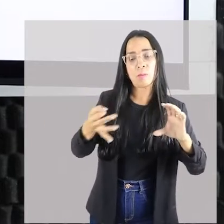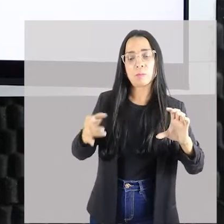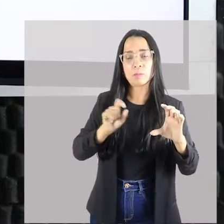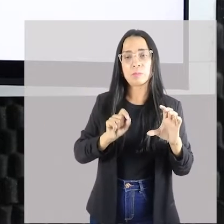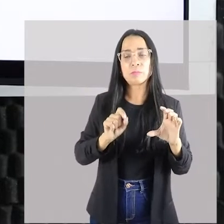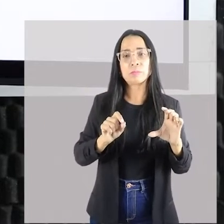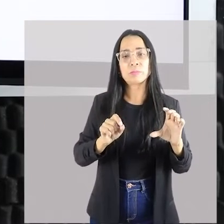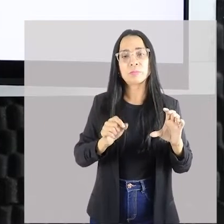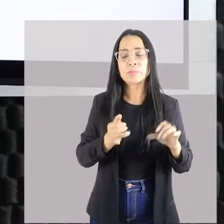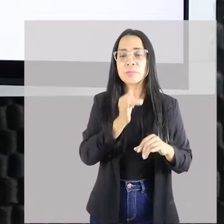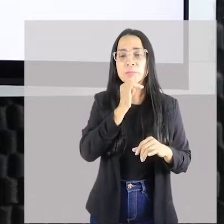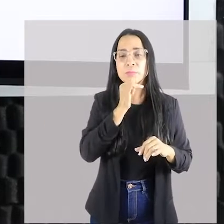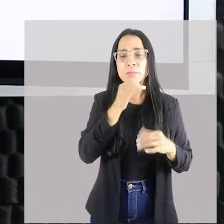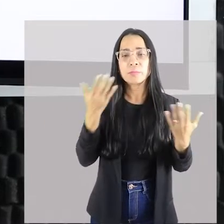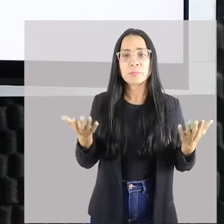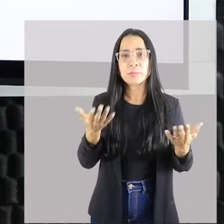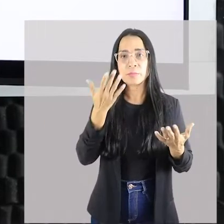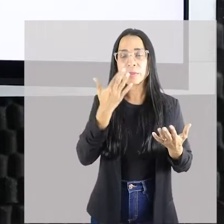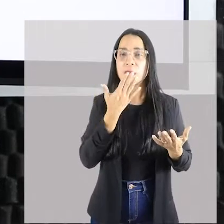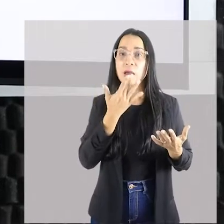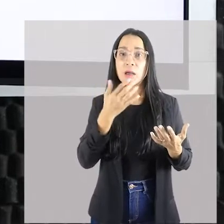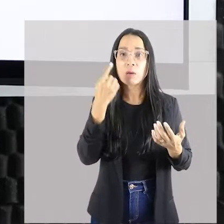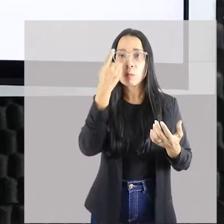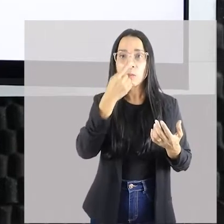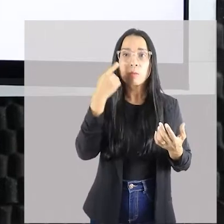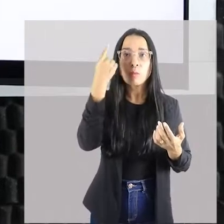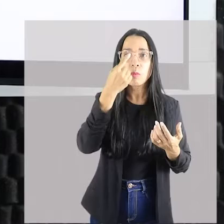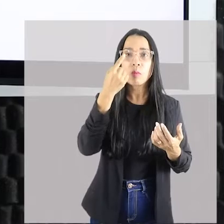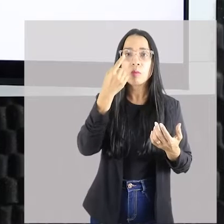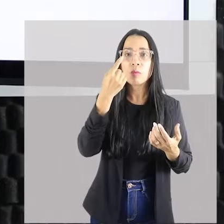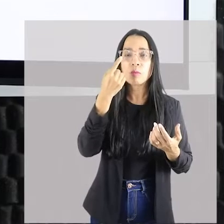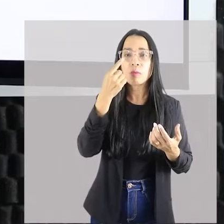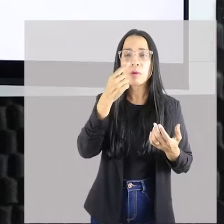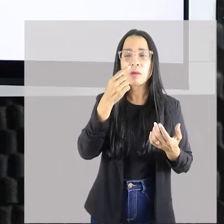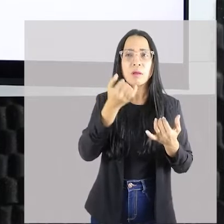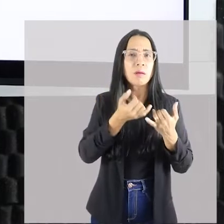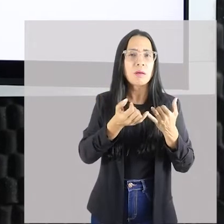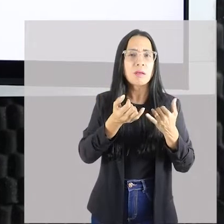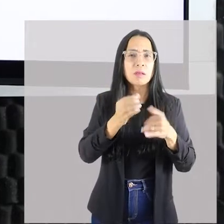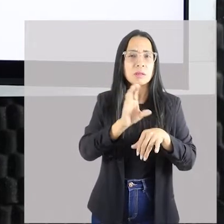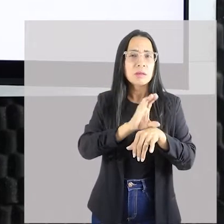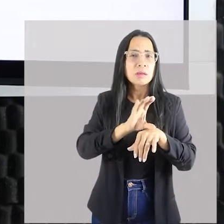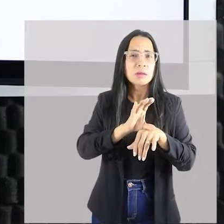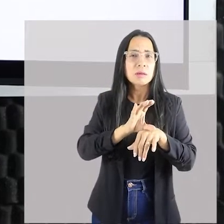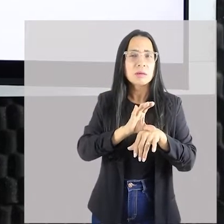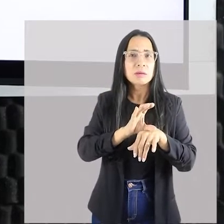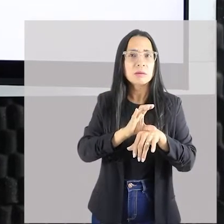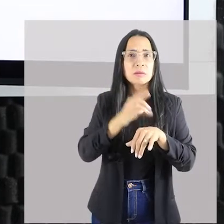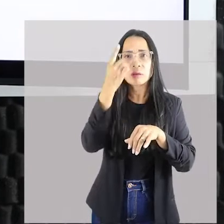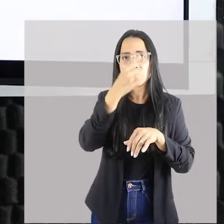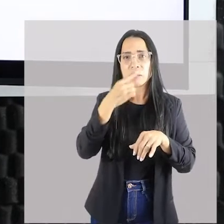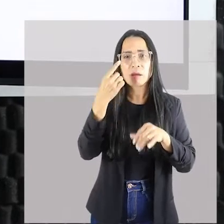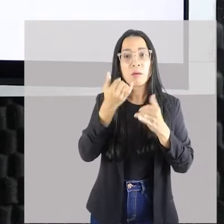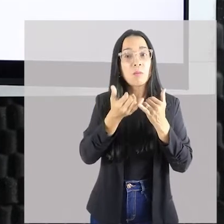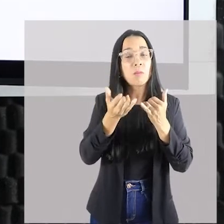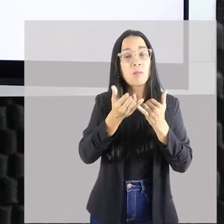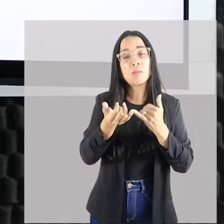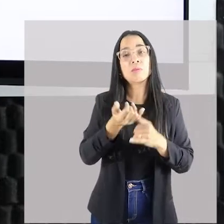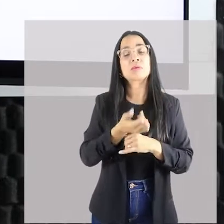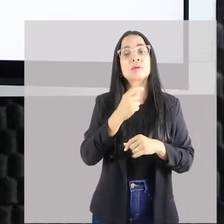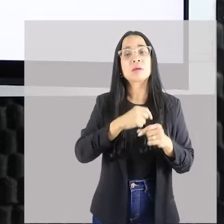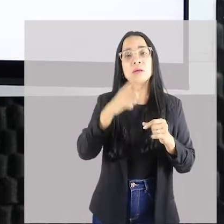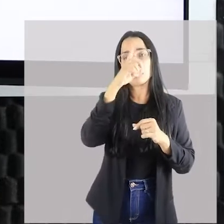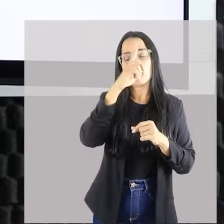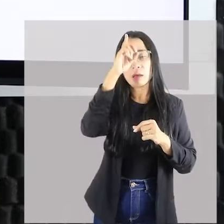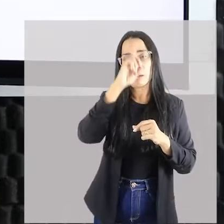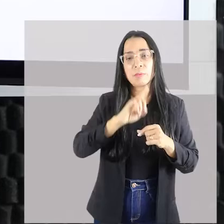característica. Exemplo, a cor do meu olho é castanha, tá? Esse é o meu fenótipo. Mas existe uma informação